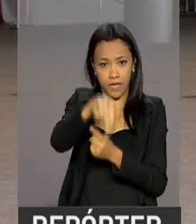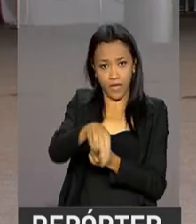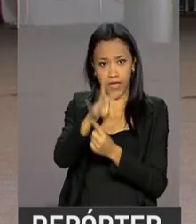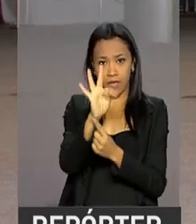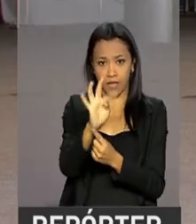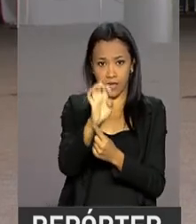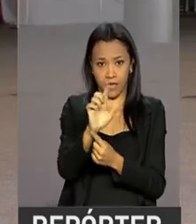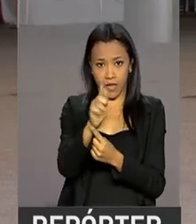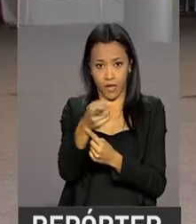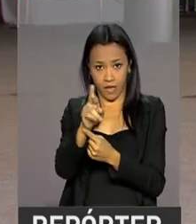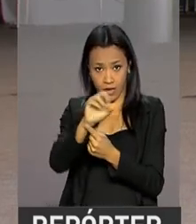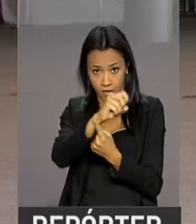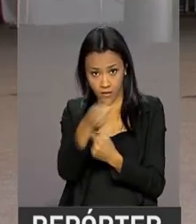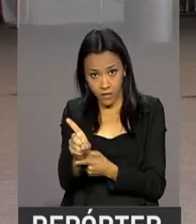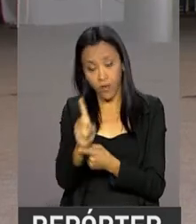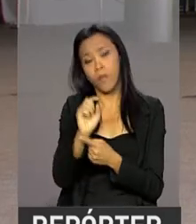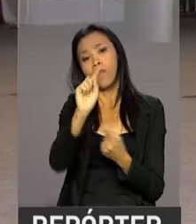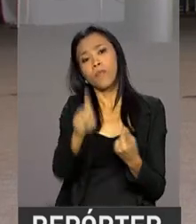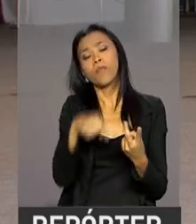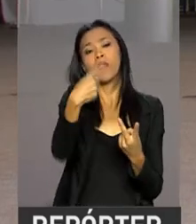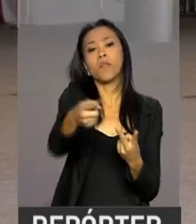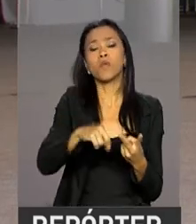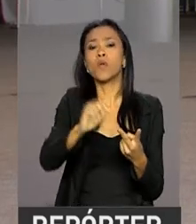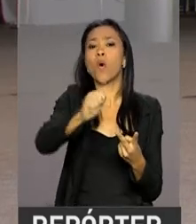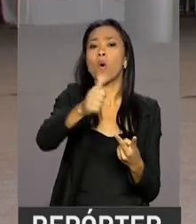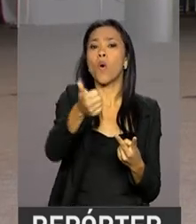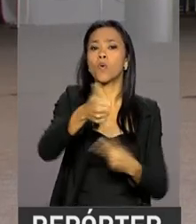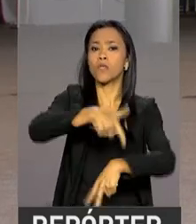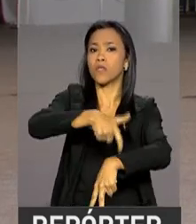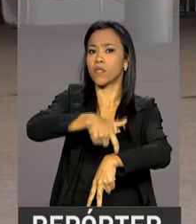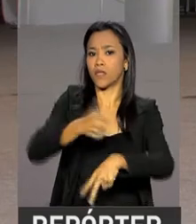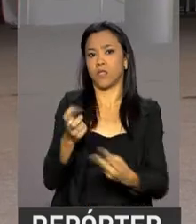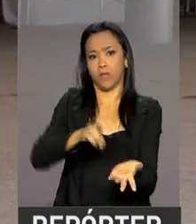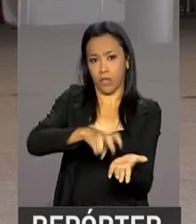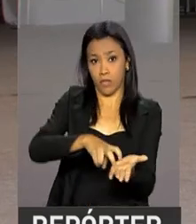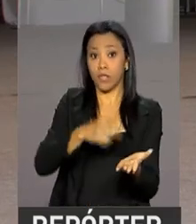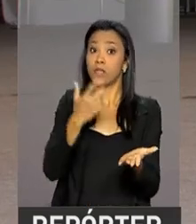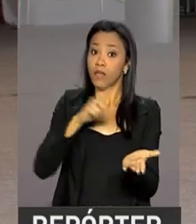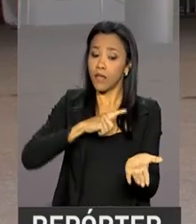Barbalho. Logo em seguida, às 11 horas, o presidente assina um